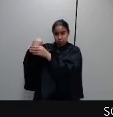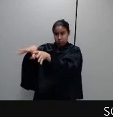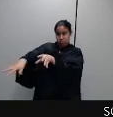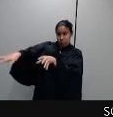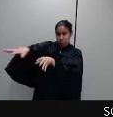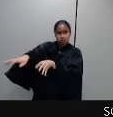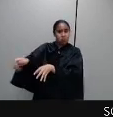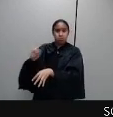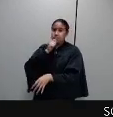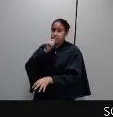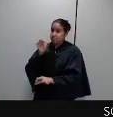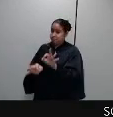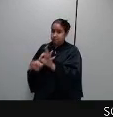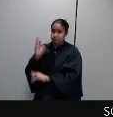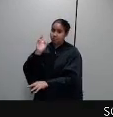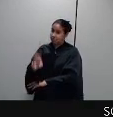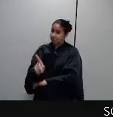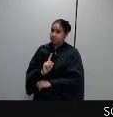encaminhado